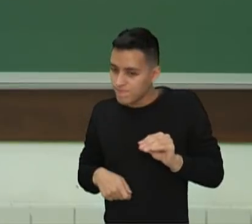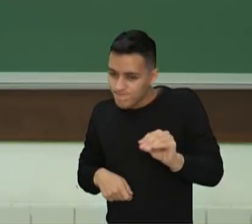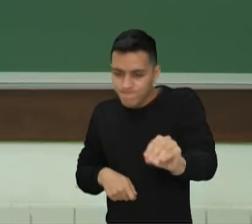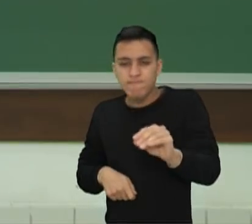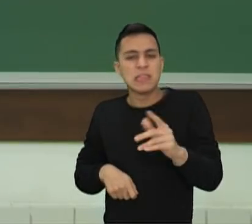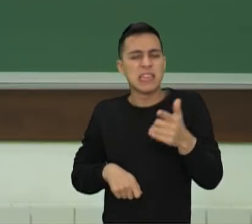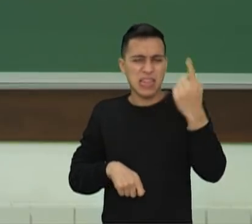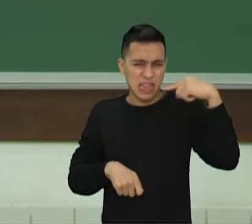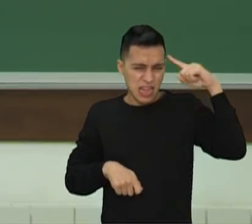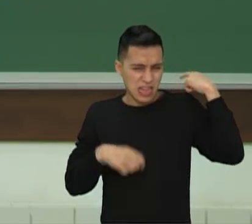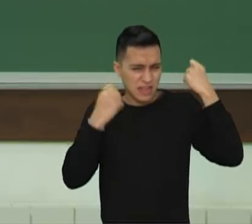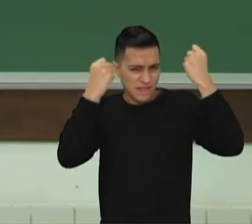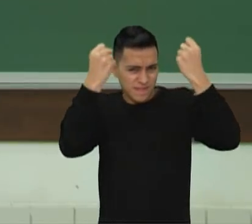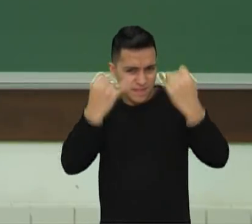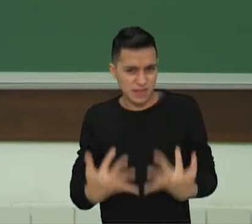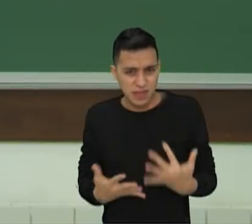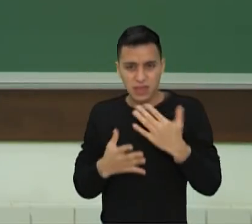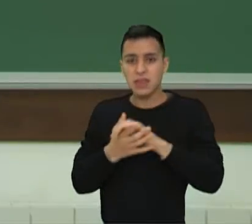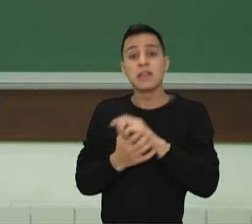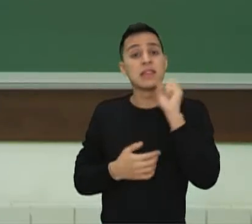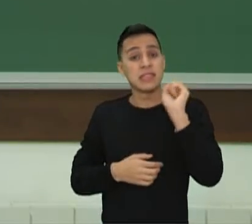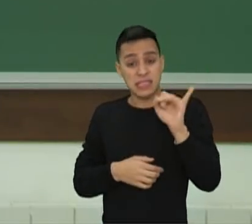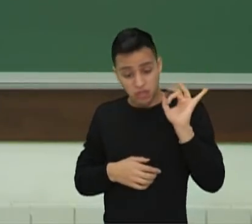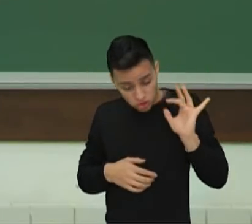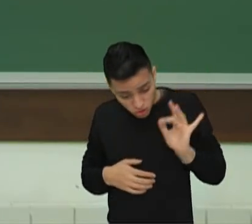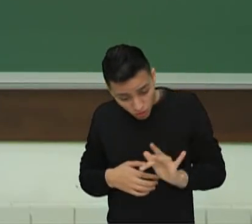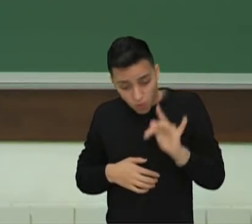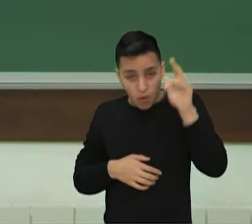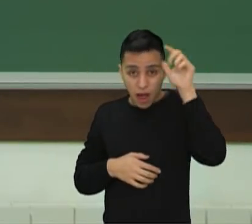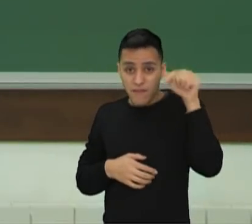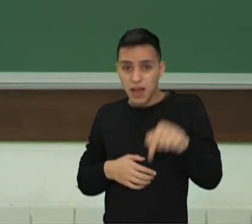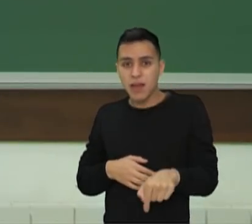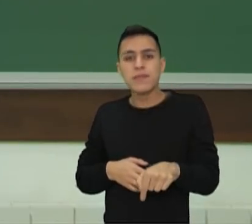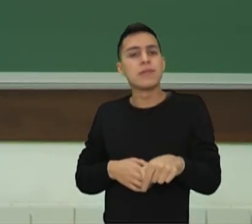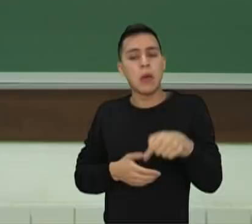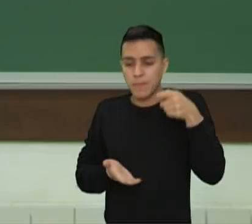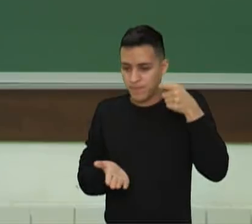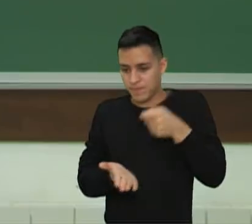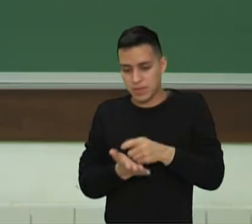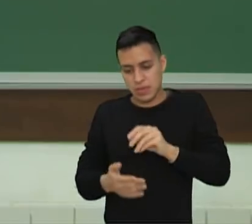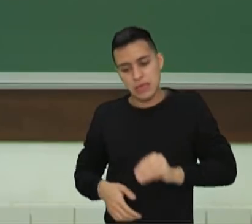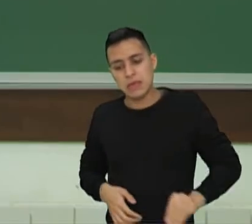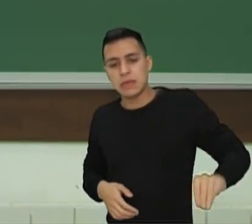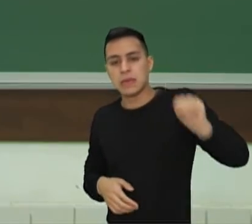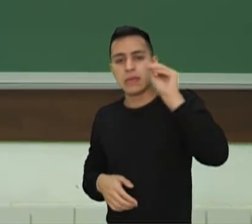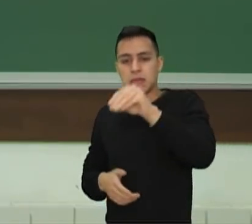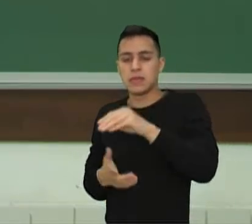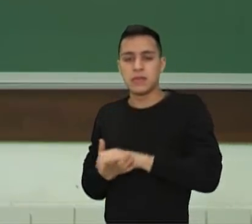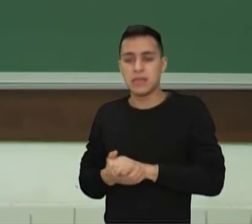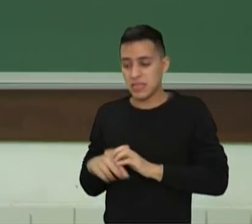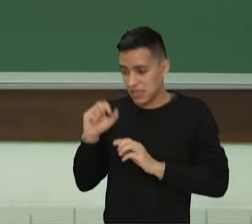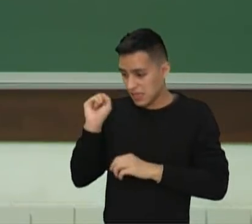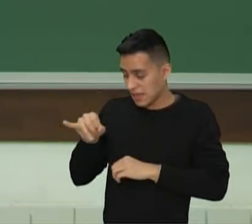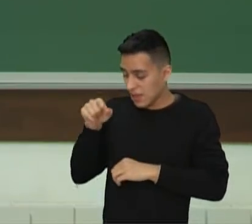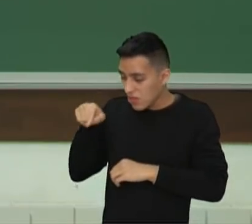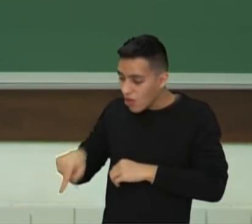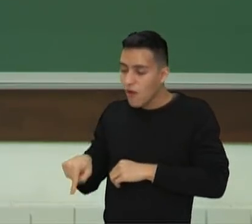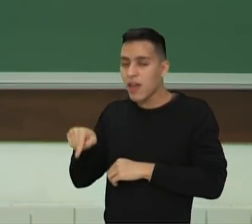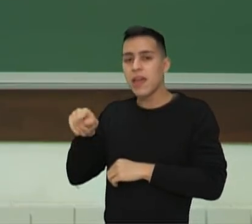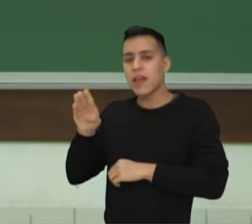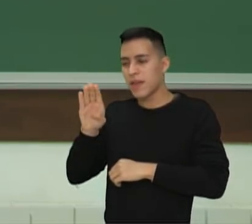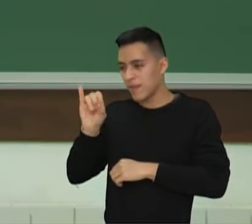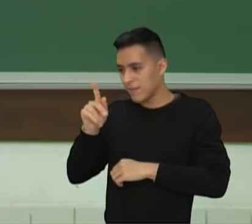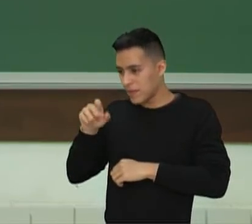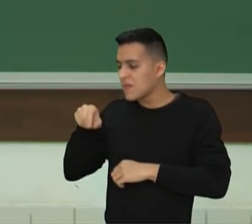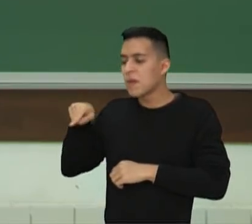já falou isso nas outras aulas. Então, se eu toquei no cavalo, eu tenho que movimentar o cavalo. Se eu toquei num bispo, é